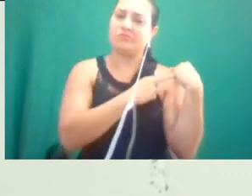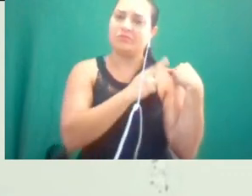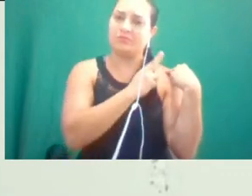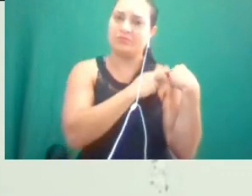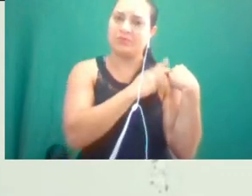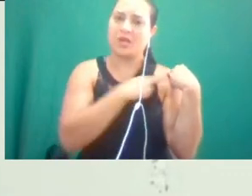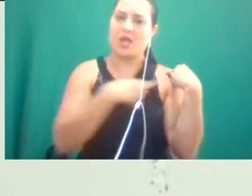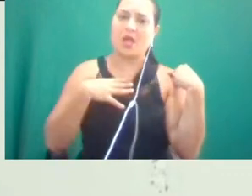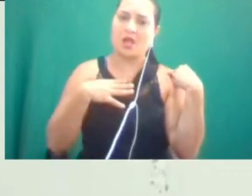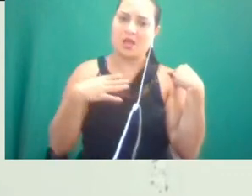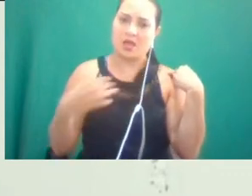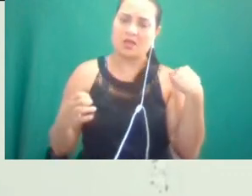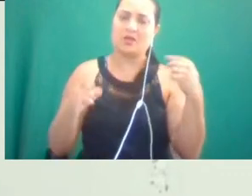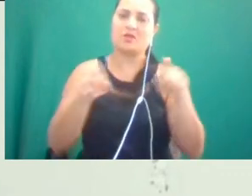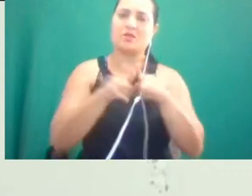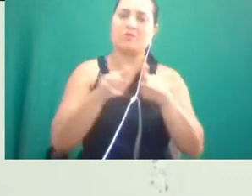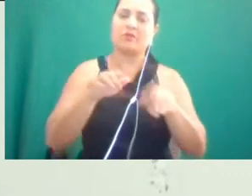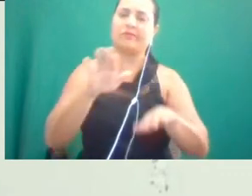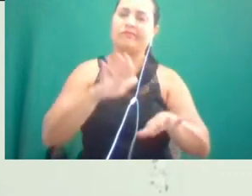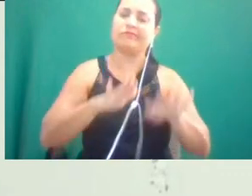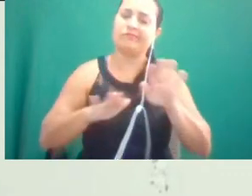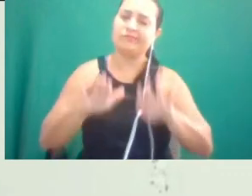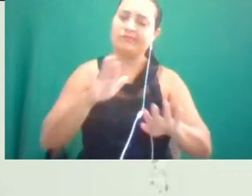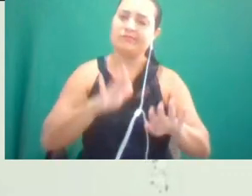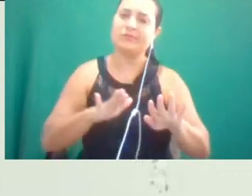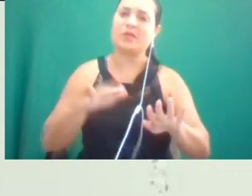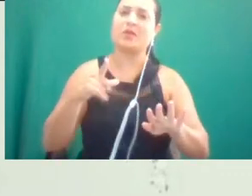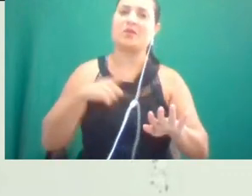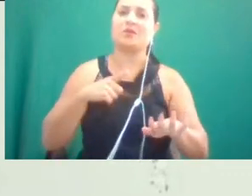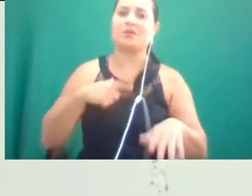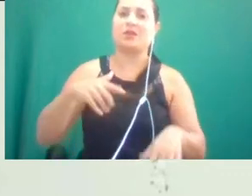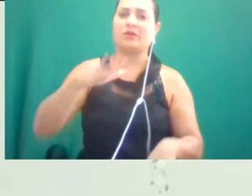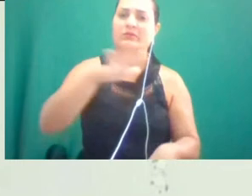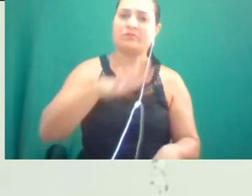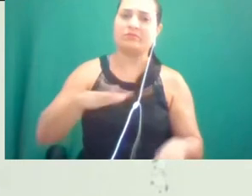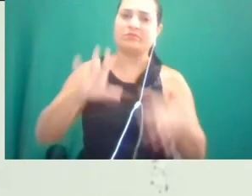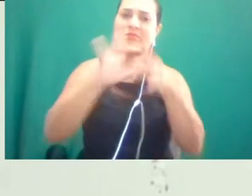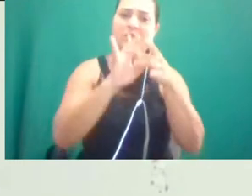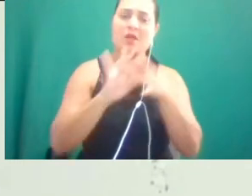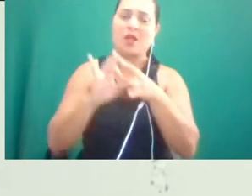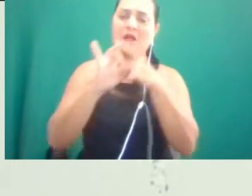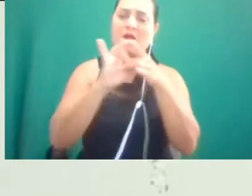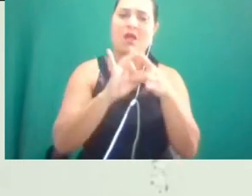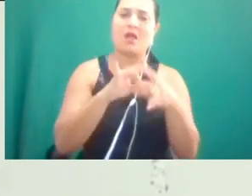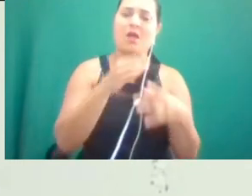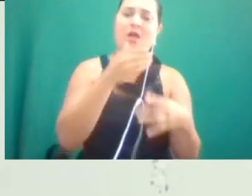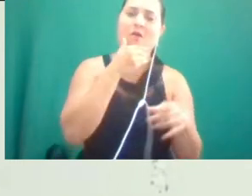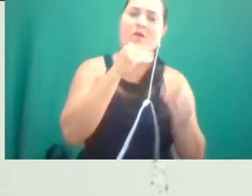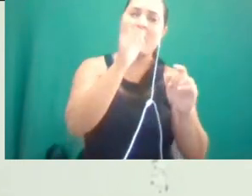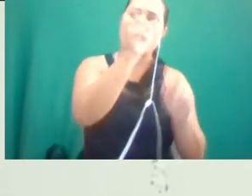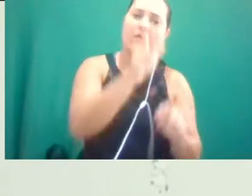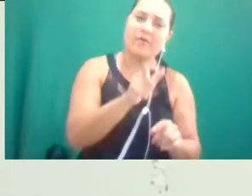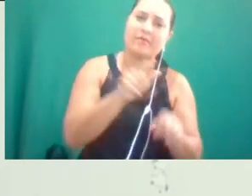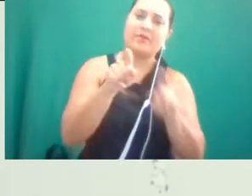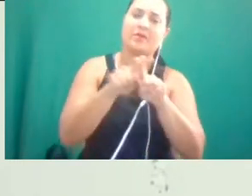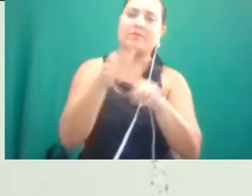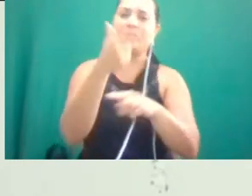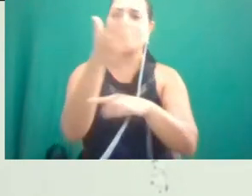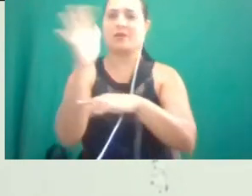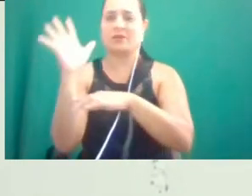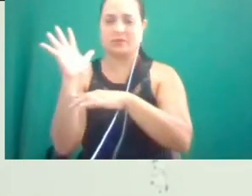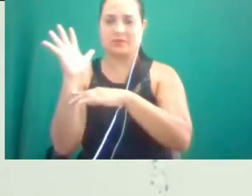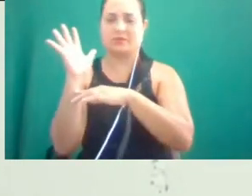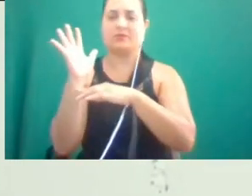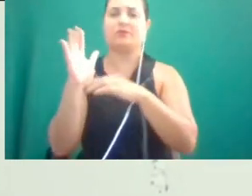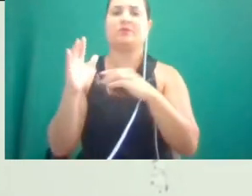Juro que, no cumprimento do meu dever de engenheiro, não me deixarei cegar pelo brilho da tecnologia, de forma a não